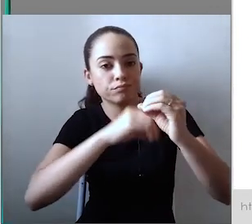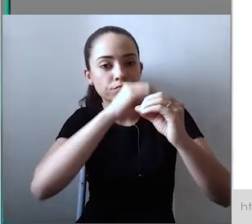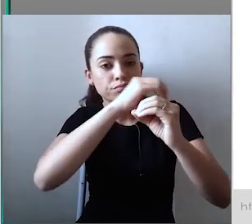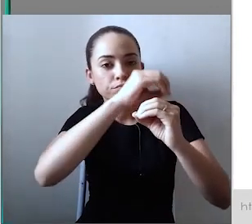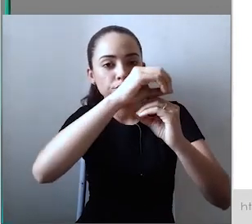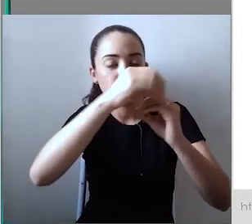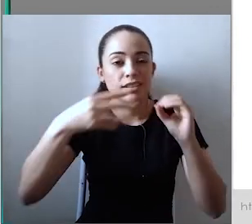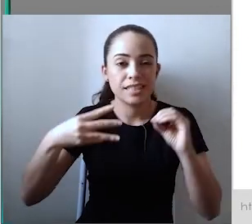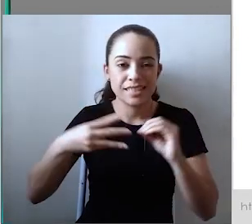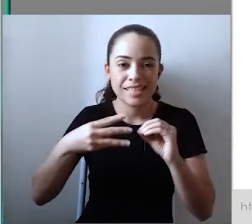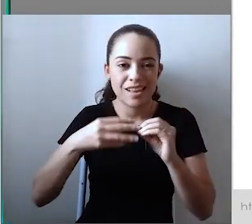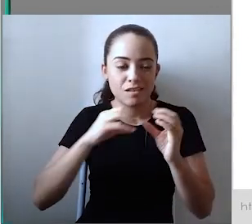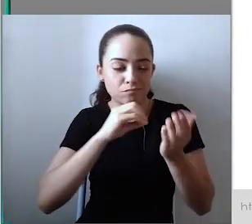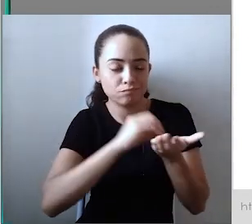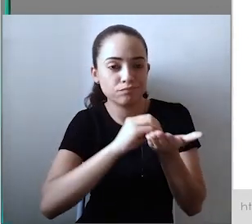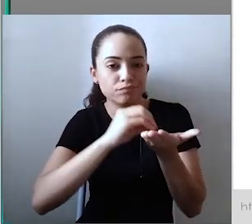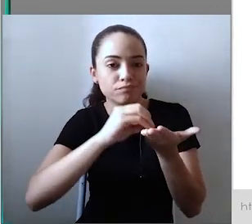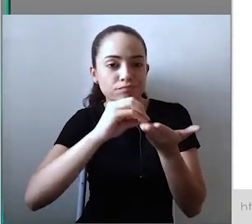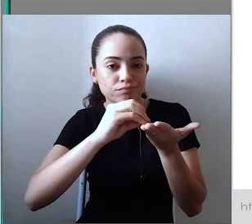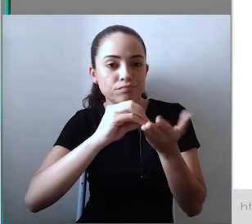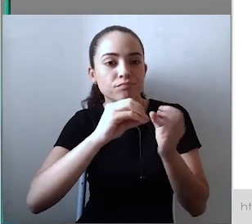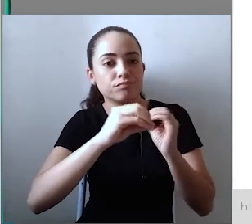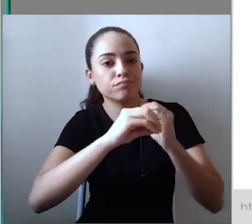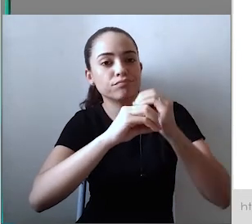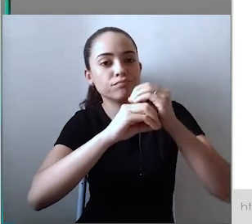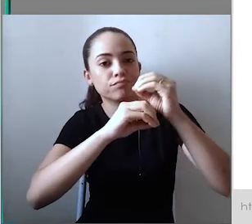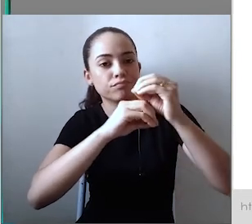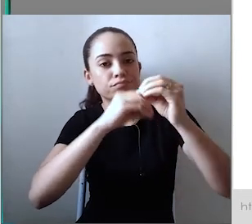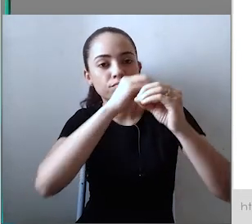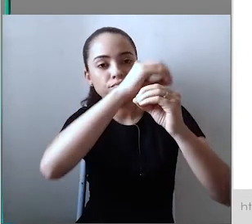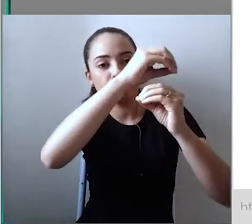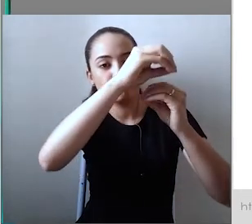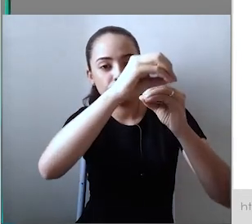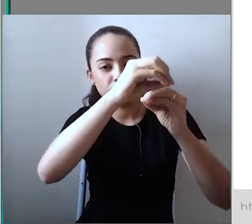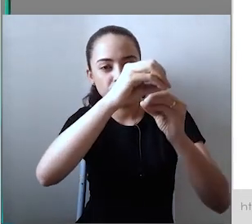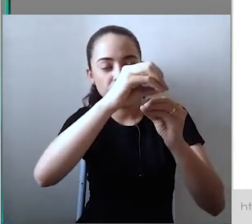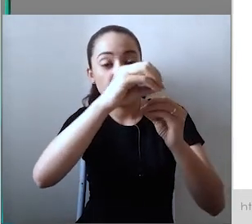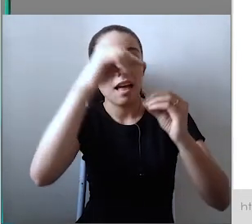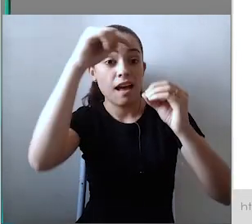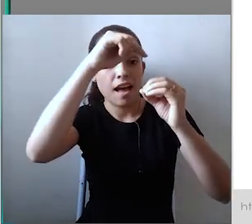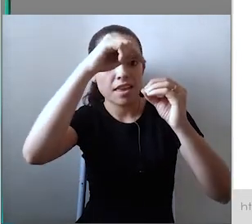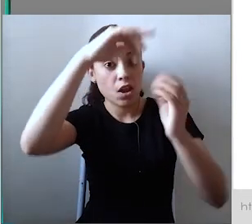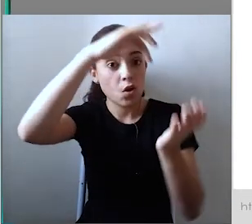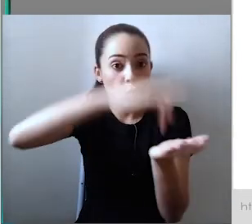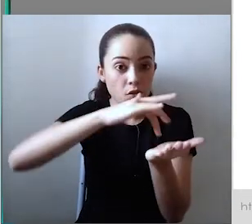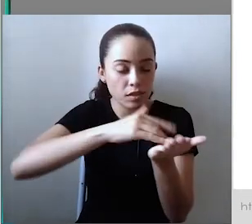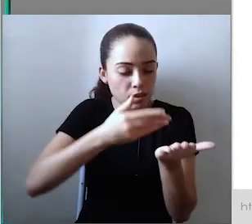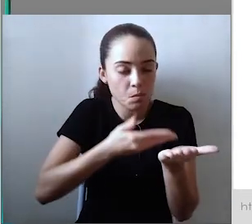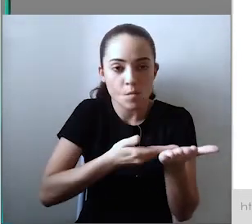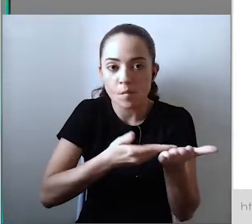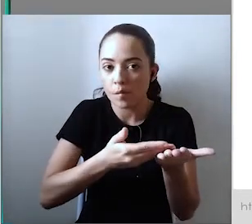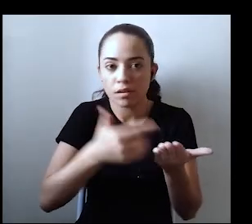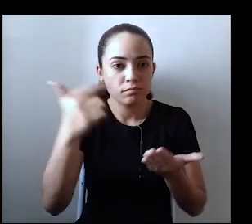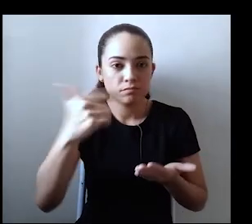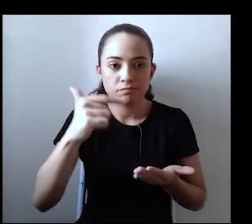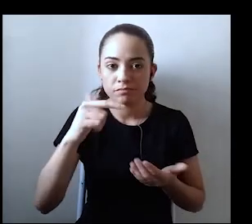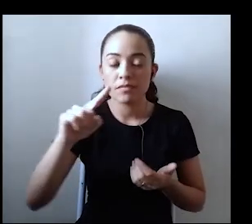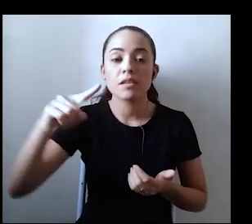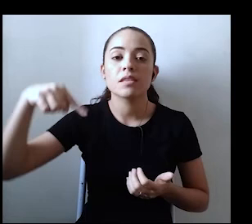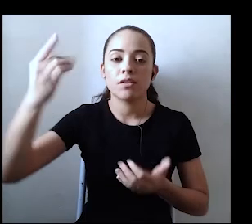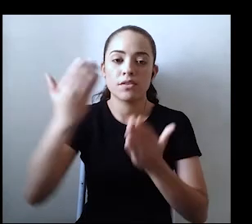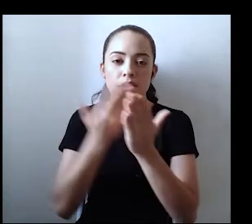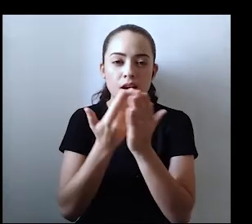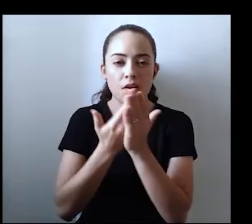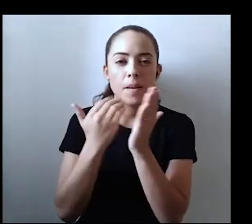que nas demais camadas, as células apoiam-se umas sobre as outras e não mais entram em contato com a membrana basal. Na próxima